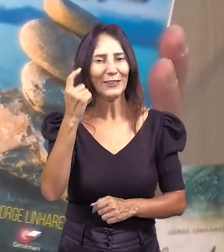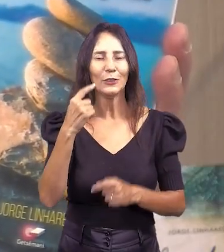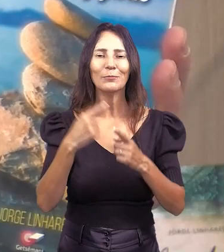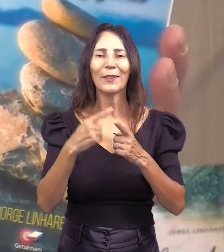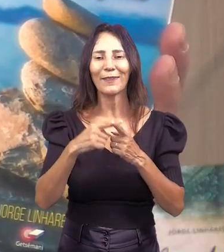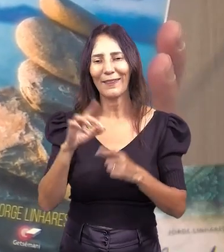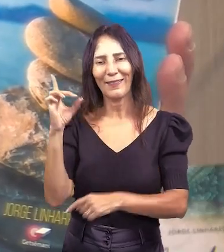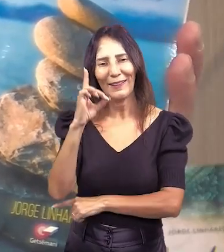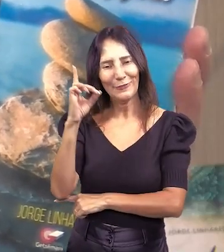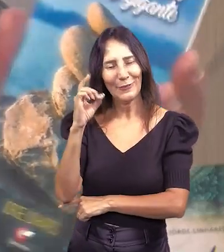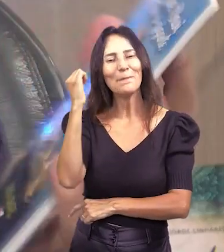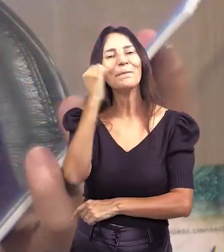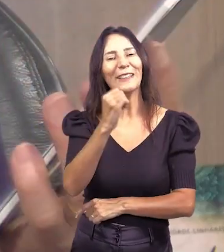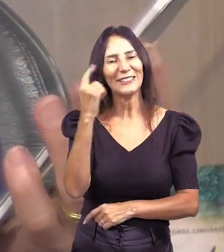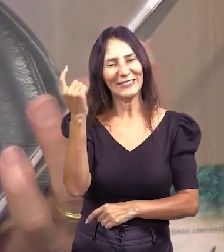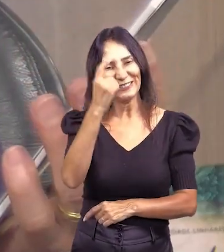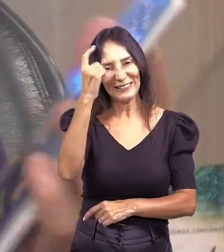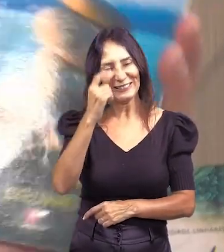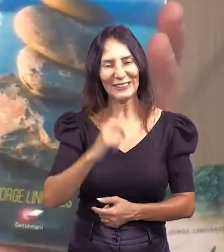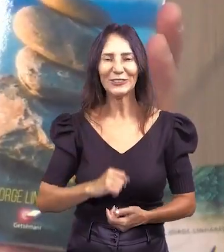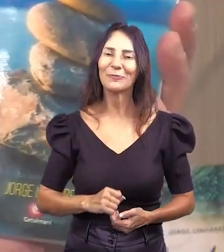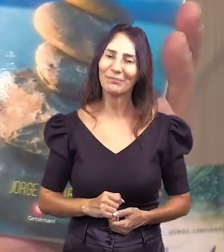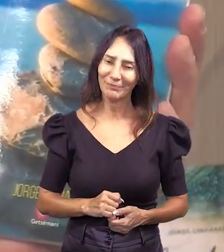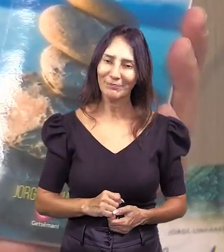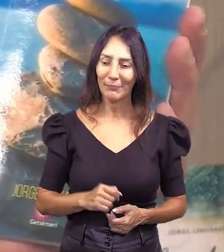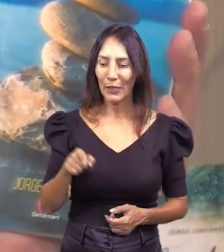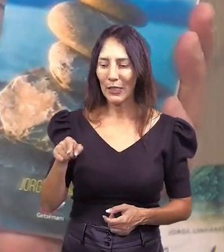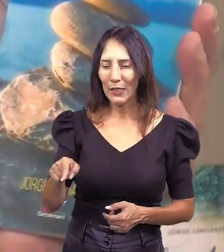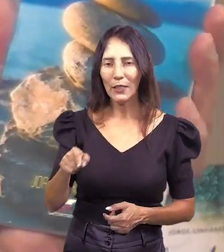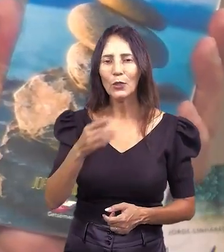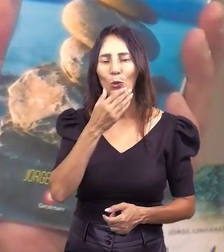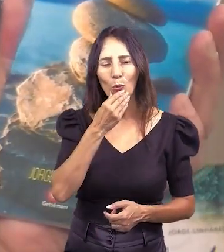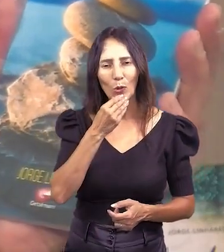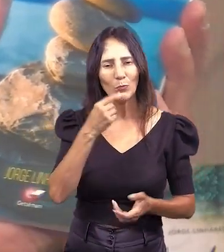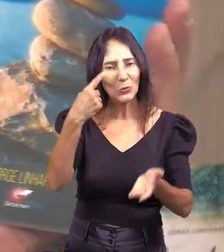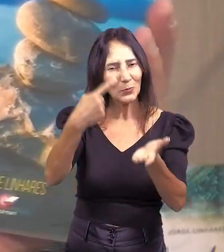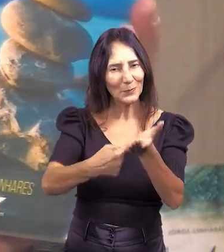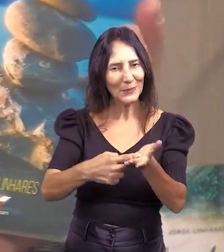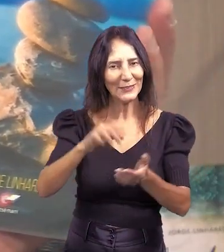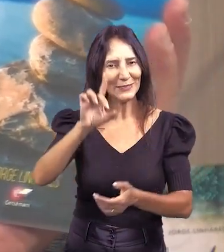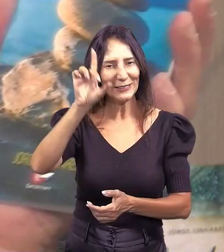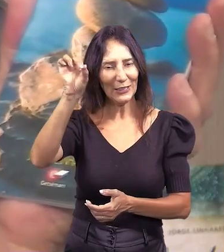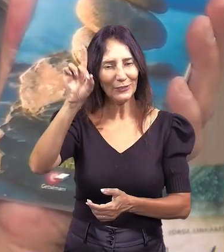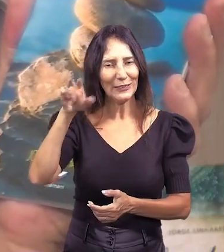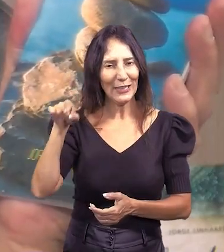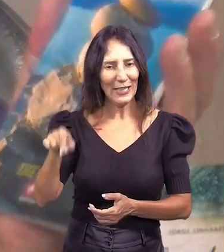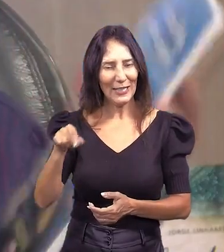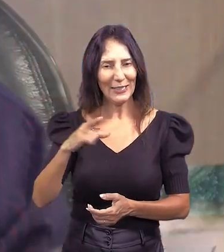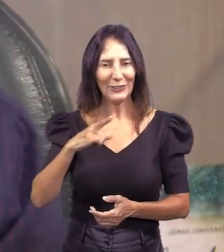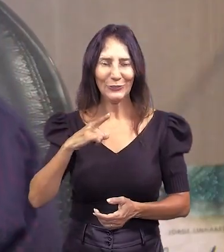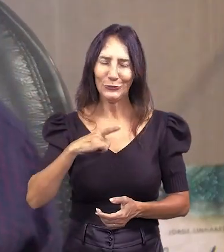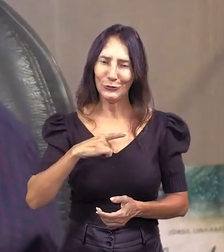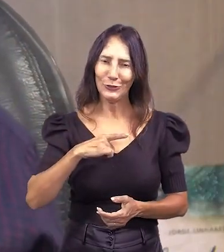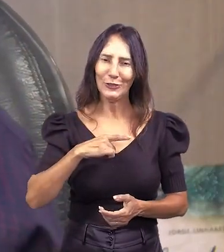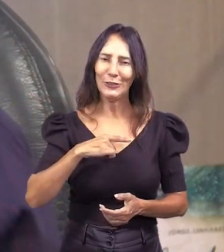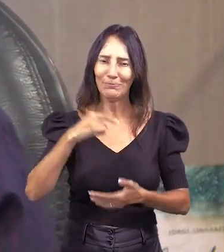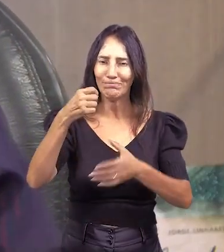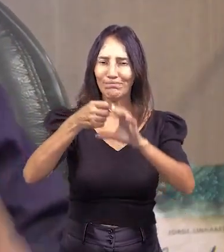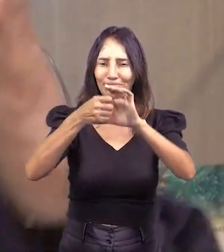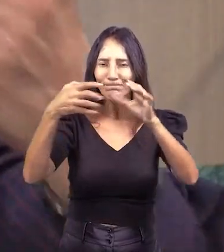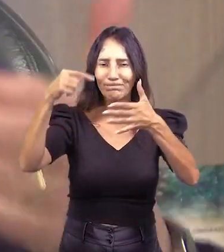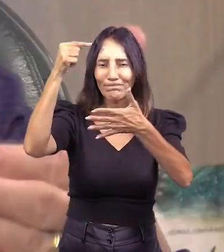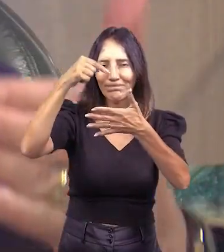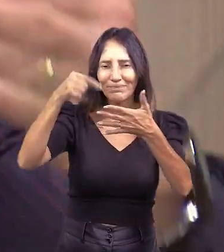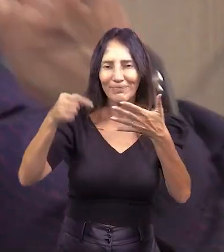gigantes. Por que Davi matou o gigante? Porque ele era uma pessoa de Deus. E ele tinha qualidades na sua